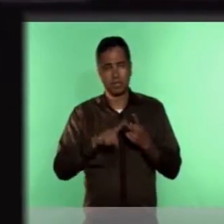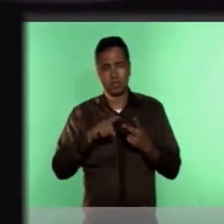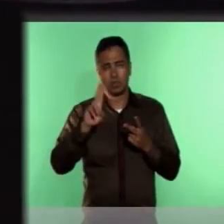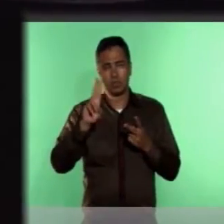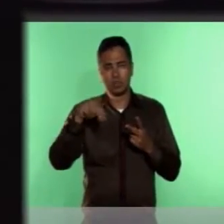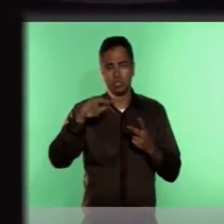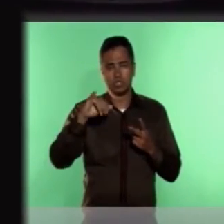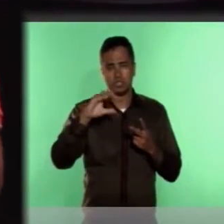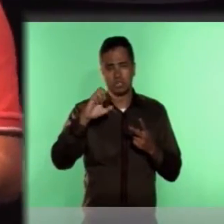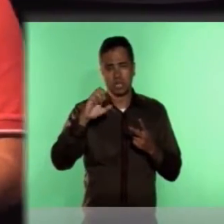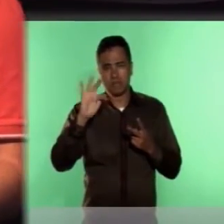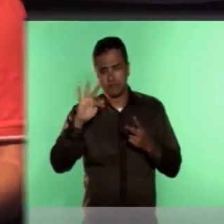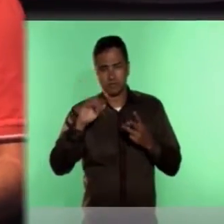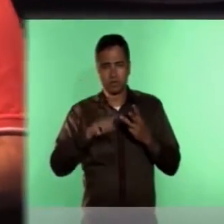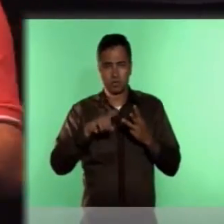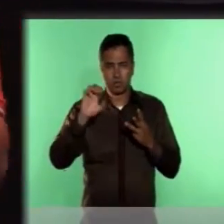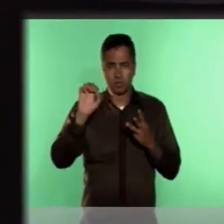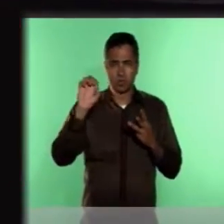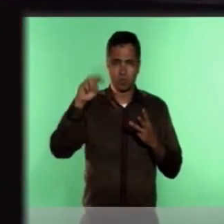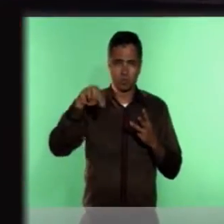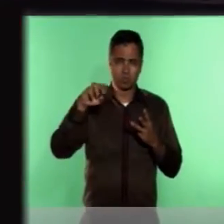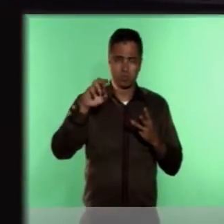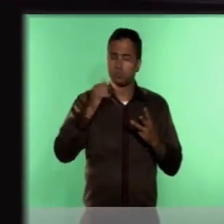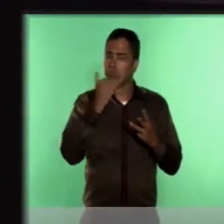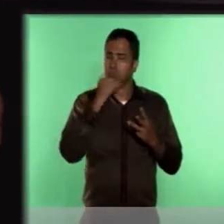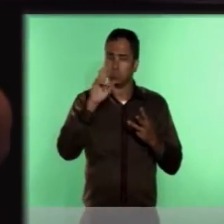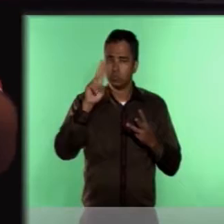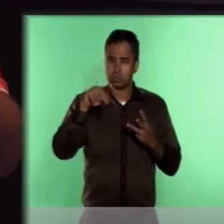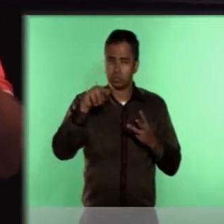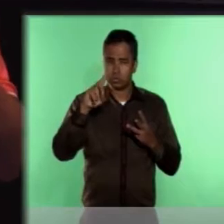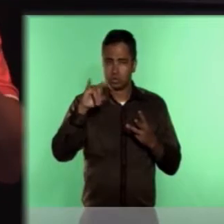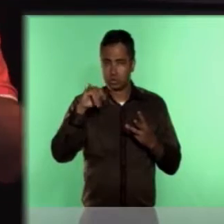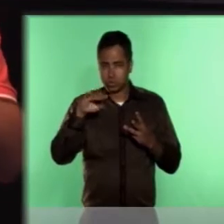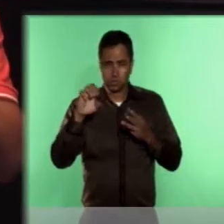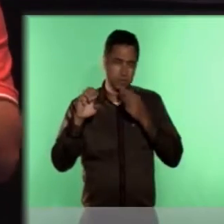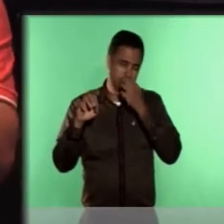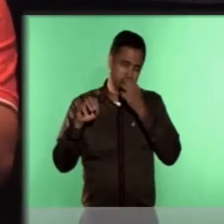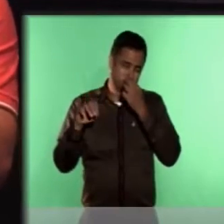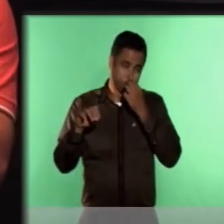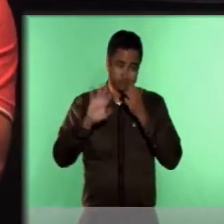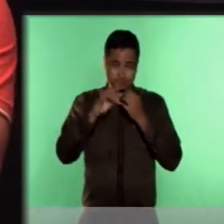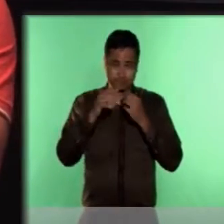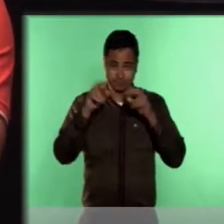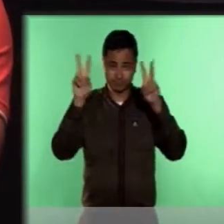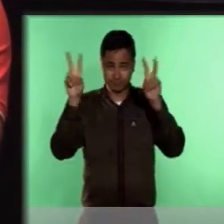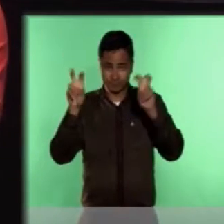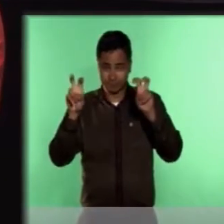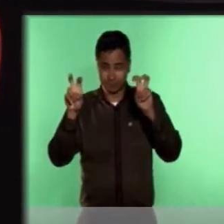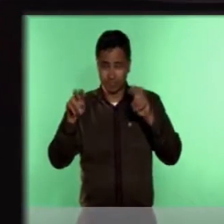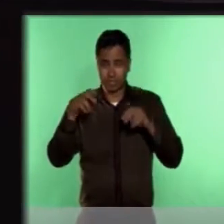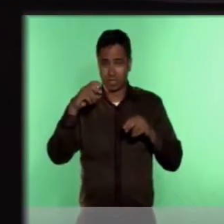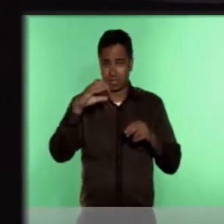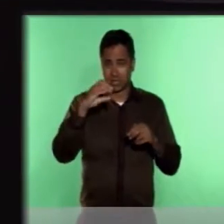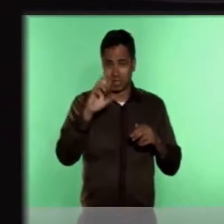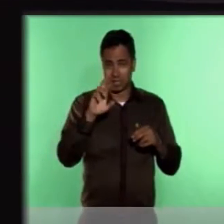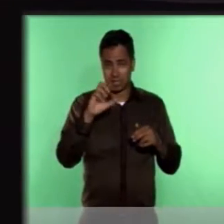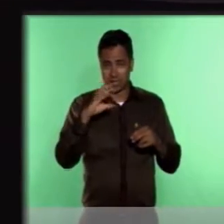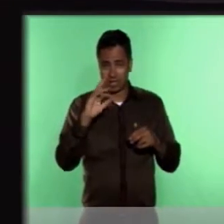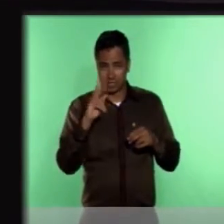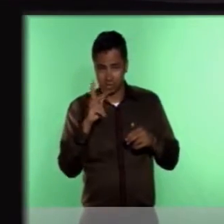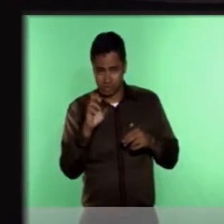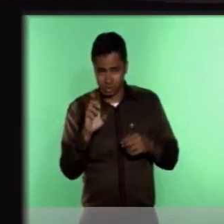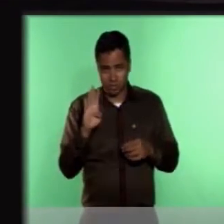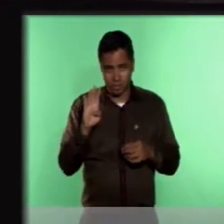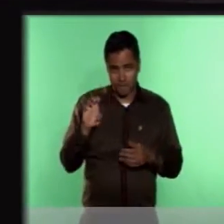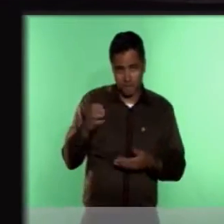importantíssima nas lutas pelo Fundeb, a questão da creche virou uma questão nacional. Hoje, se vocês chegarem e analisarem